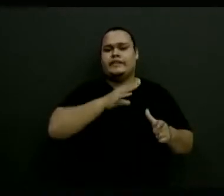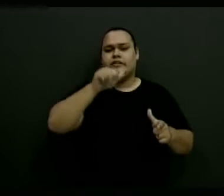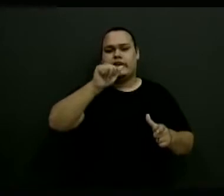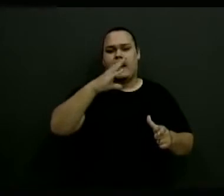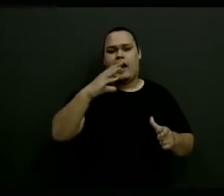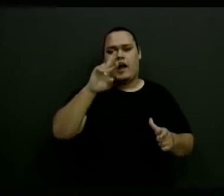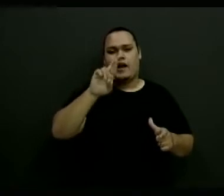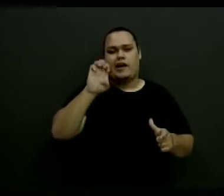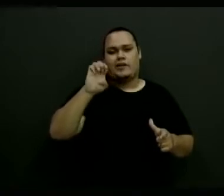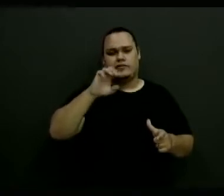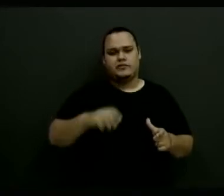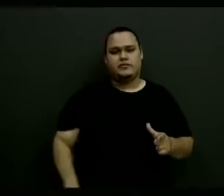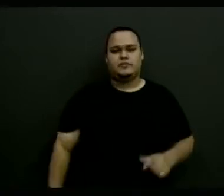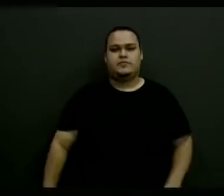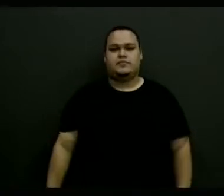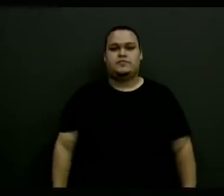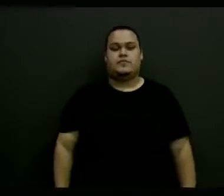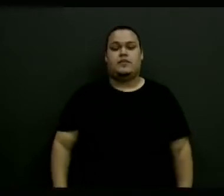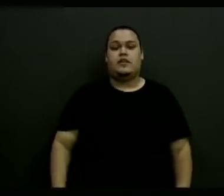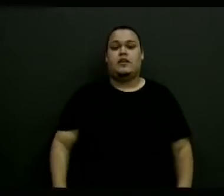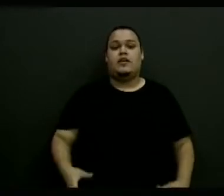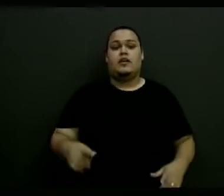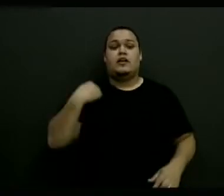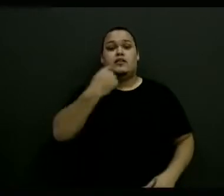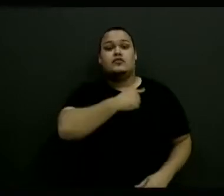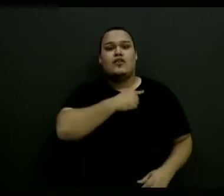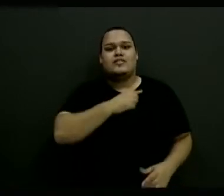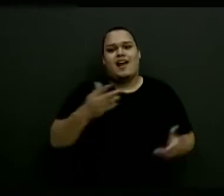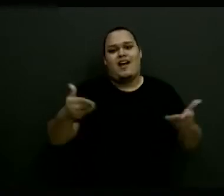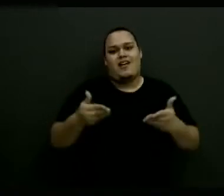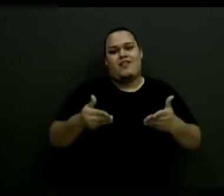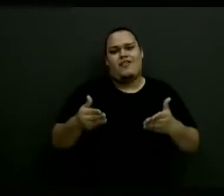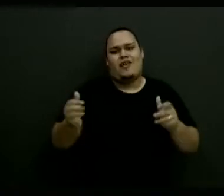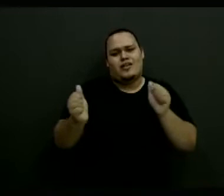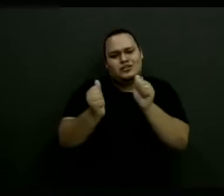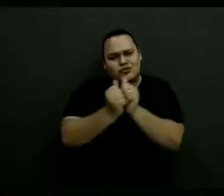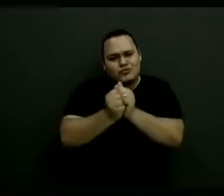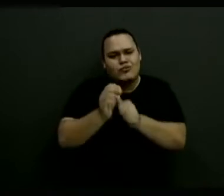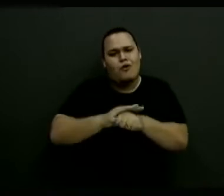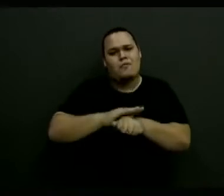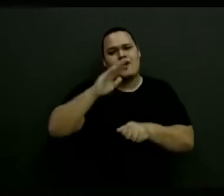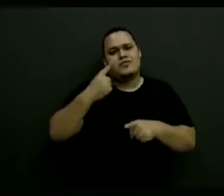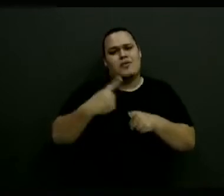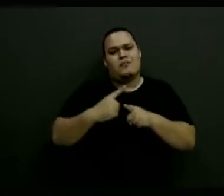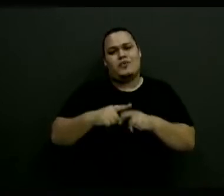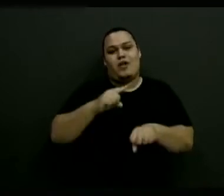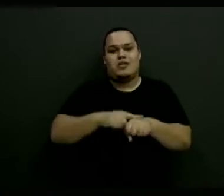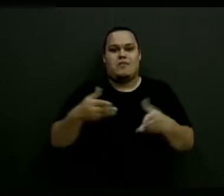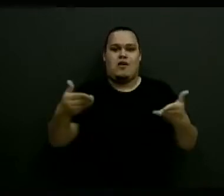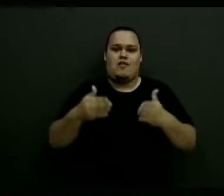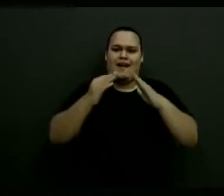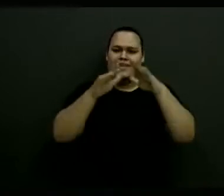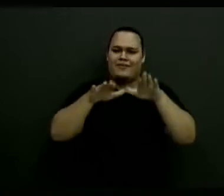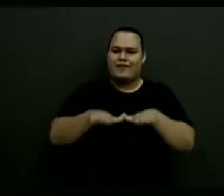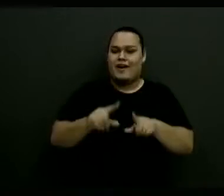ministrado. E nós nunca tivemos tão perto, tão linkado como neste momento, e falando a nível